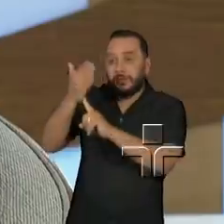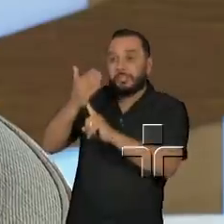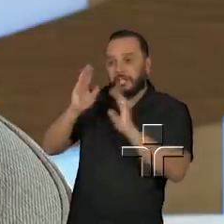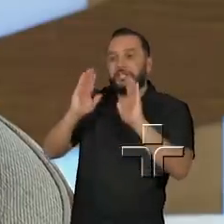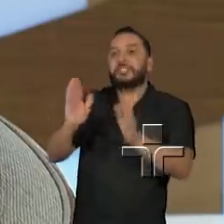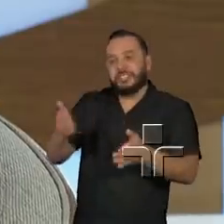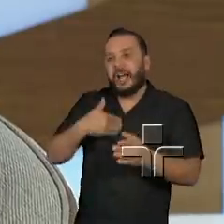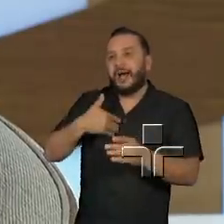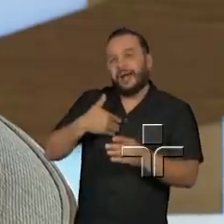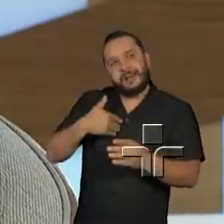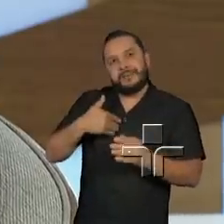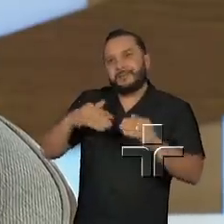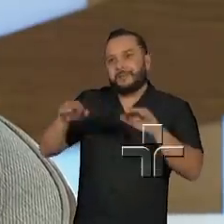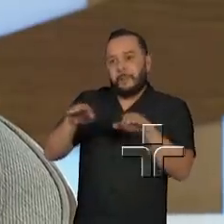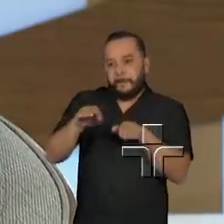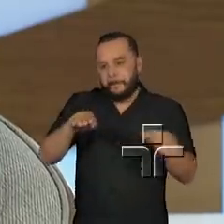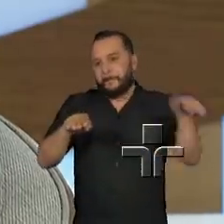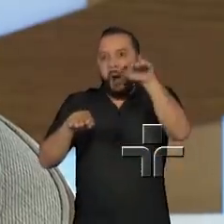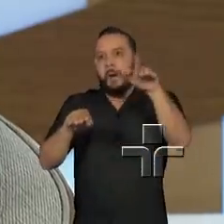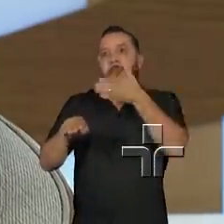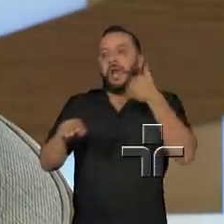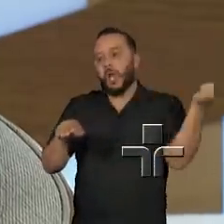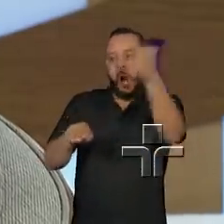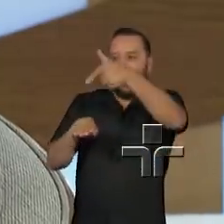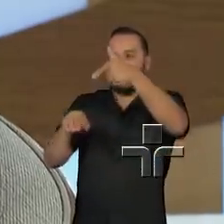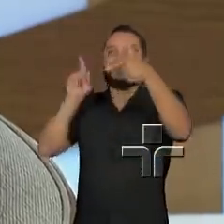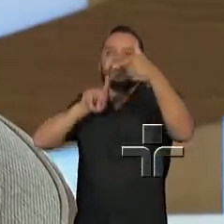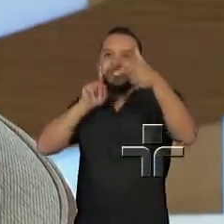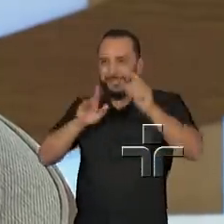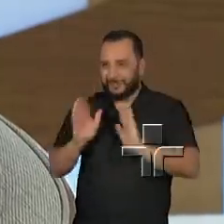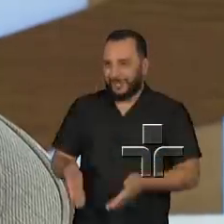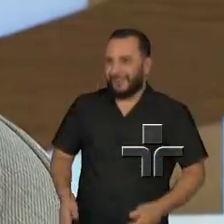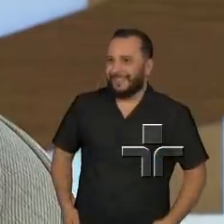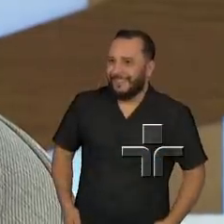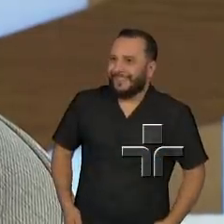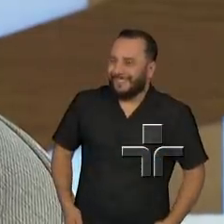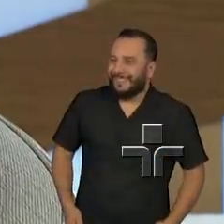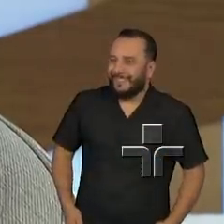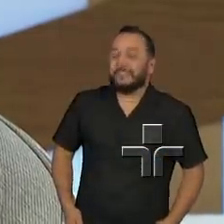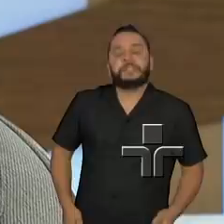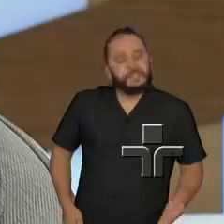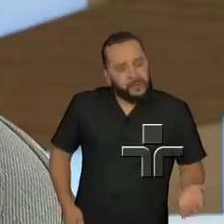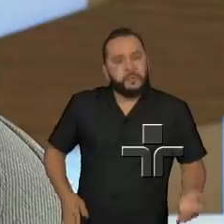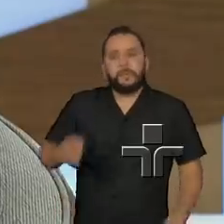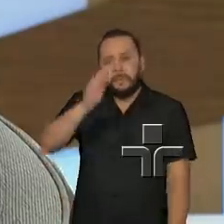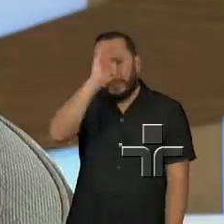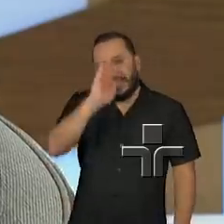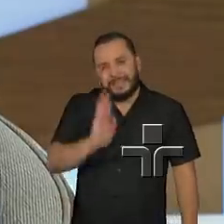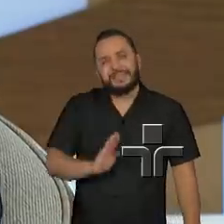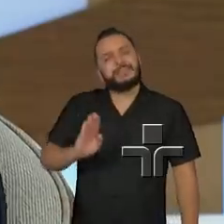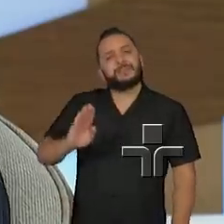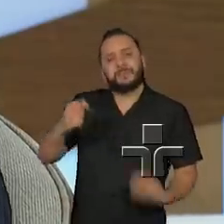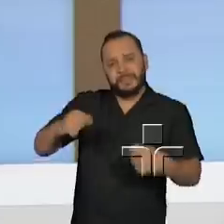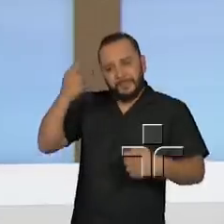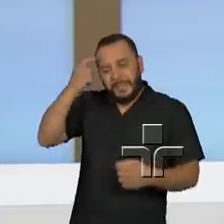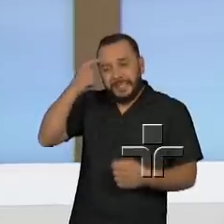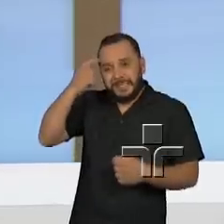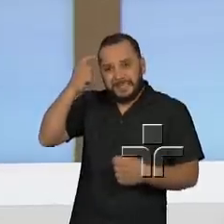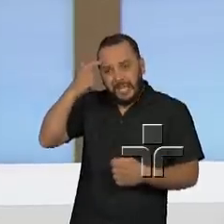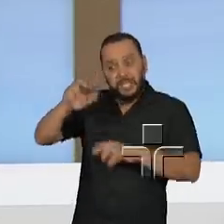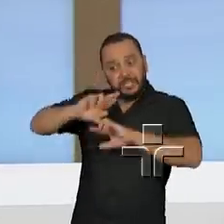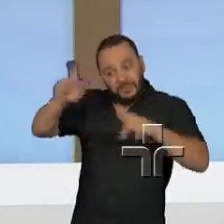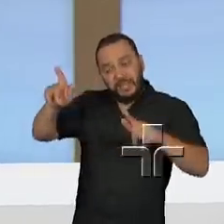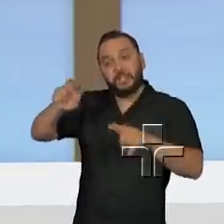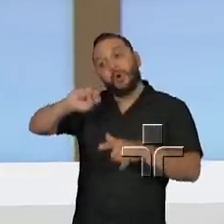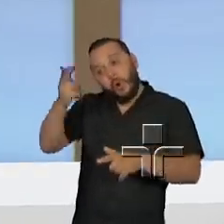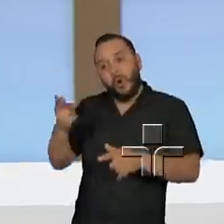várias áreas, por exemplo, nas ciências biomédicas. O Brasil ou pensa grande, ou ele vai acabar fracionado, ele vai acabar destruído. Mas você teve que redimensionar